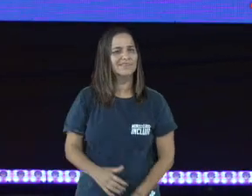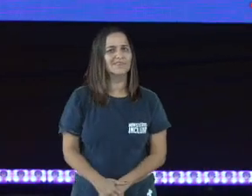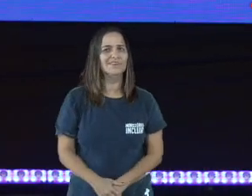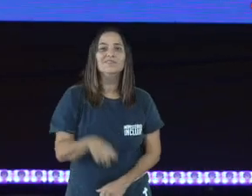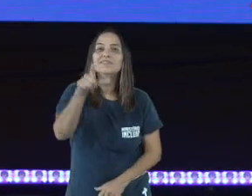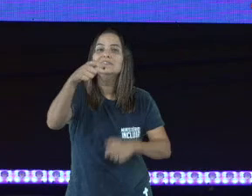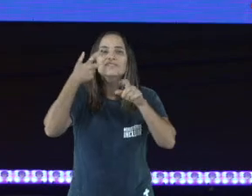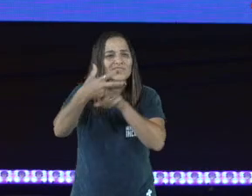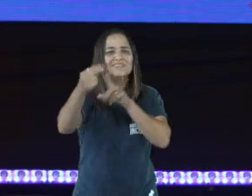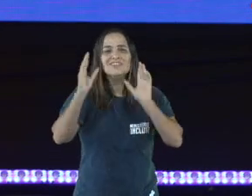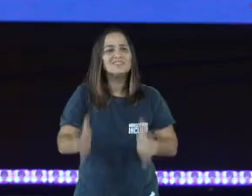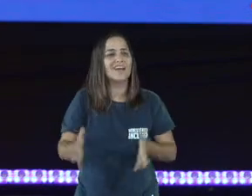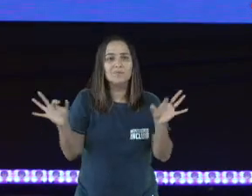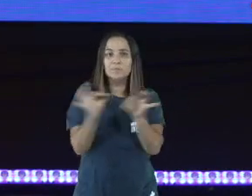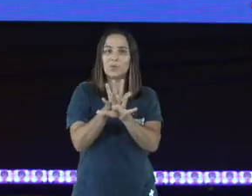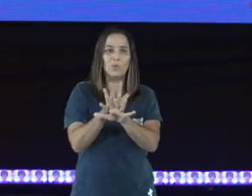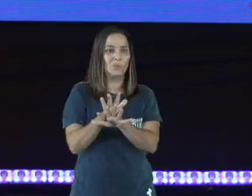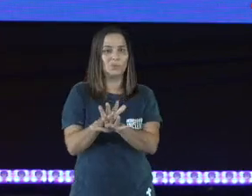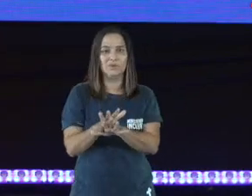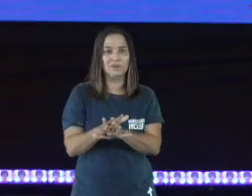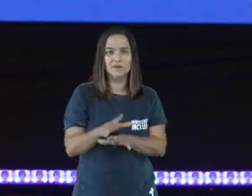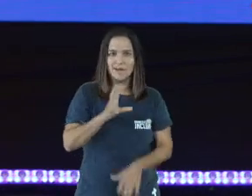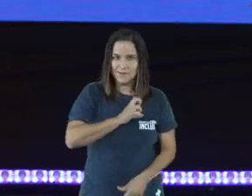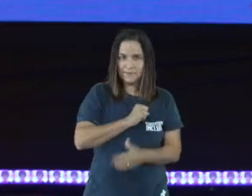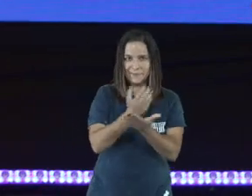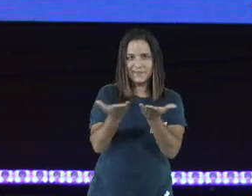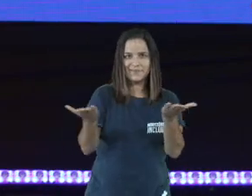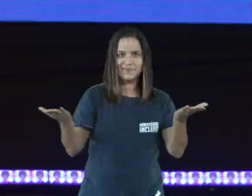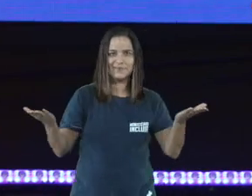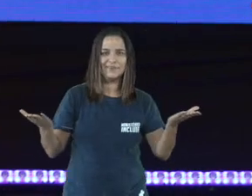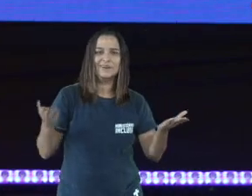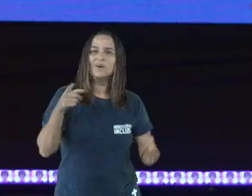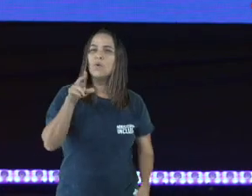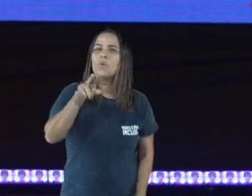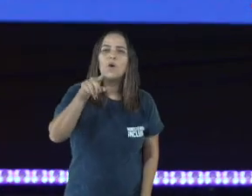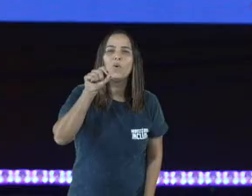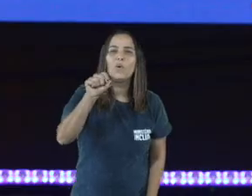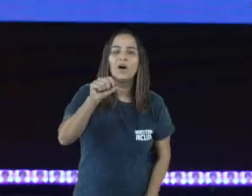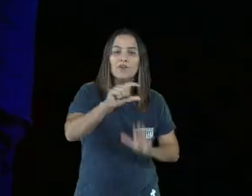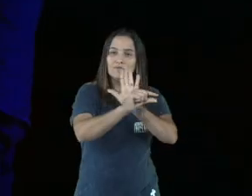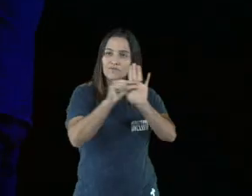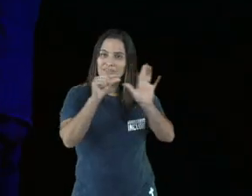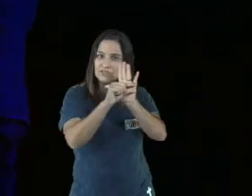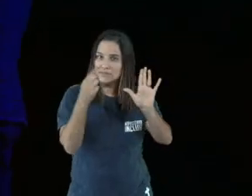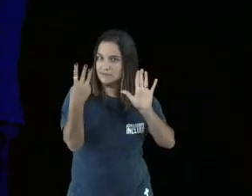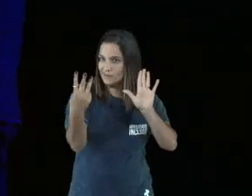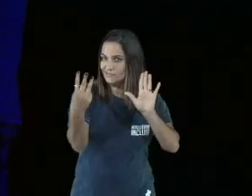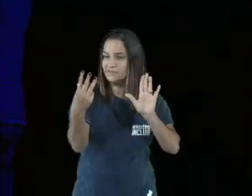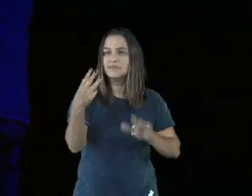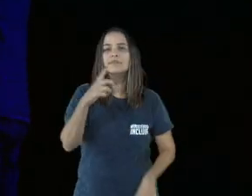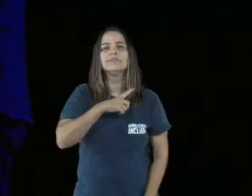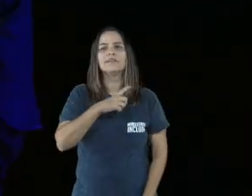seu Olá meus amados irmãos Versículo 3 mostra que havia Vale entre Davi e Golias